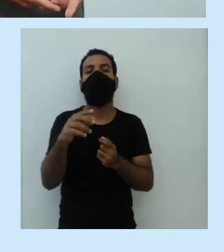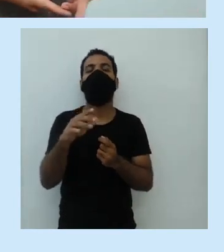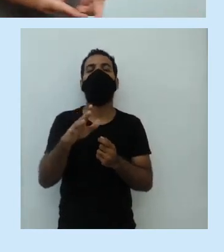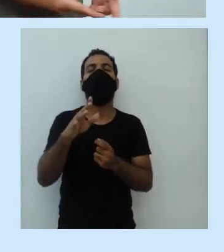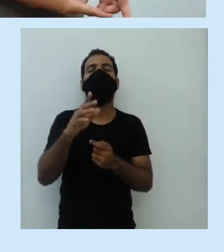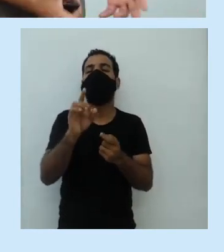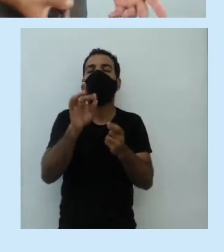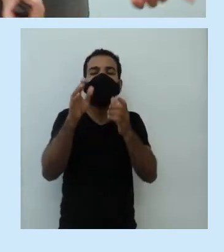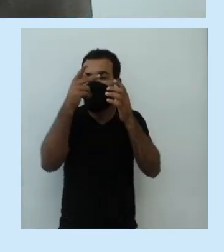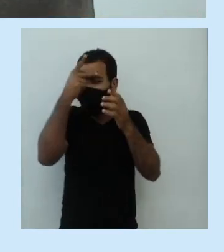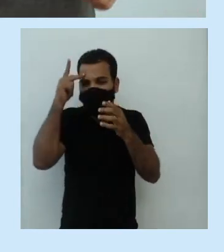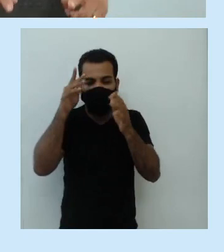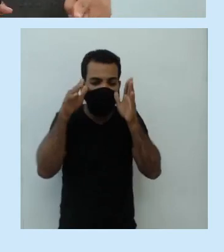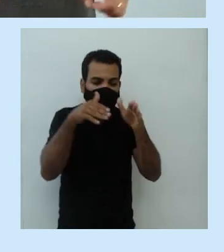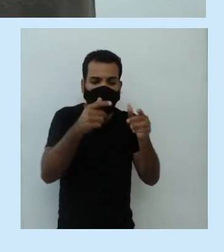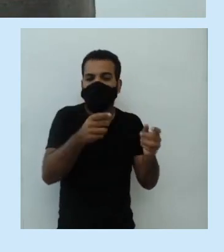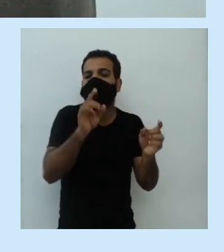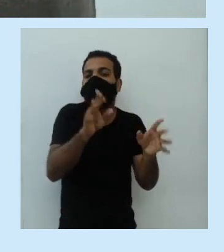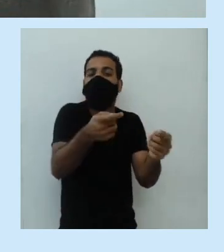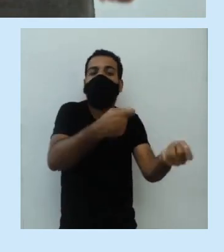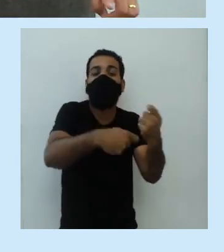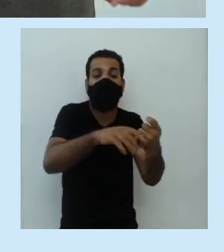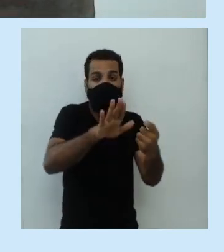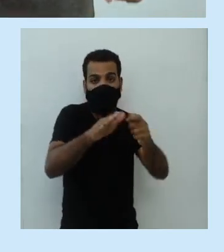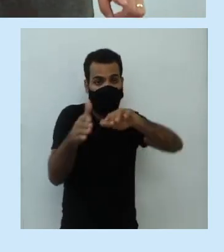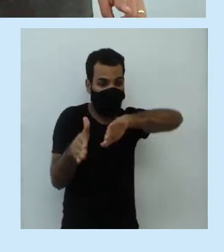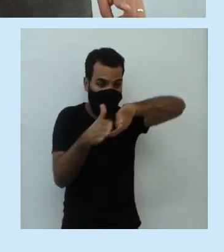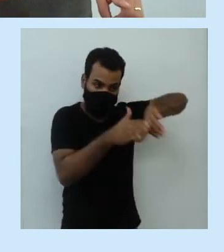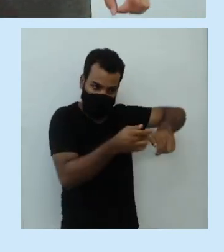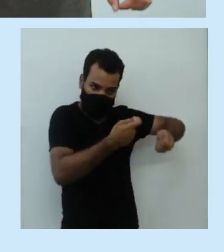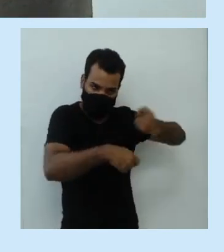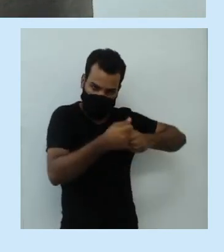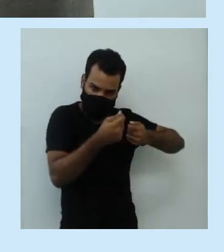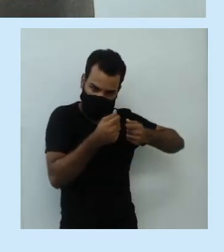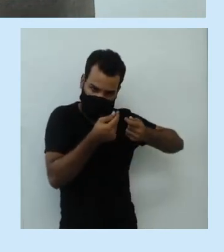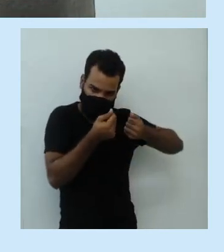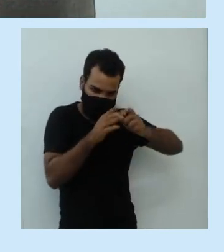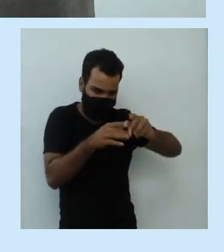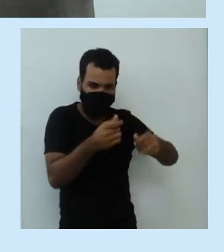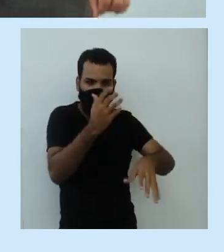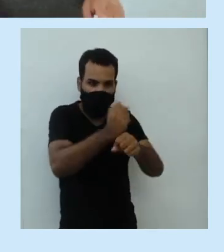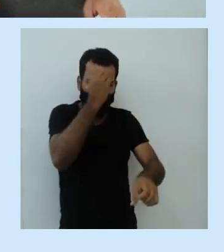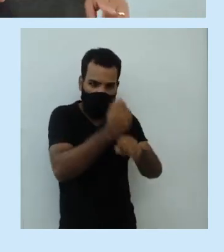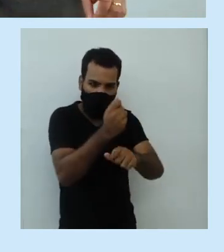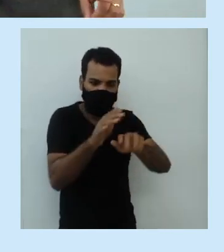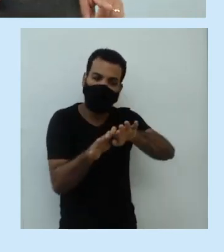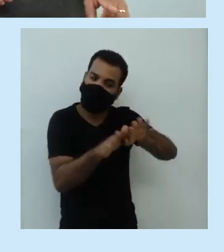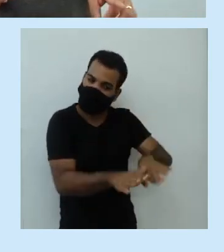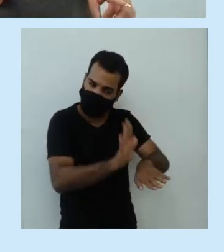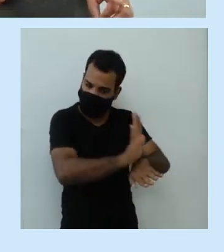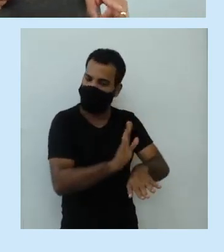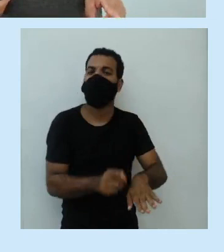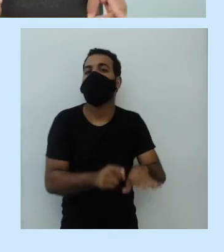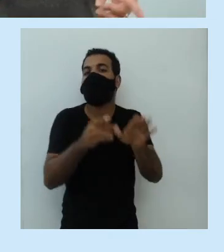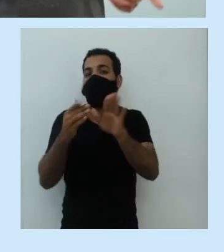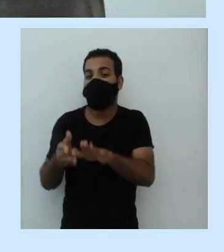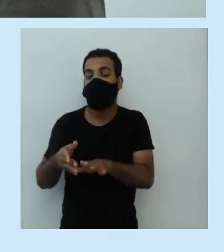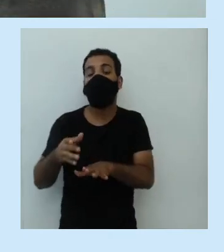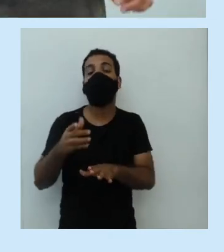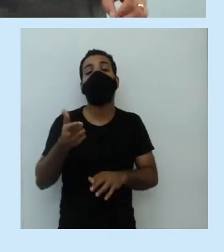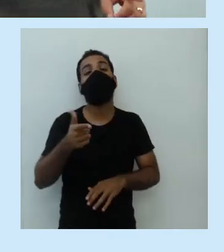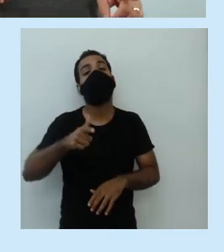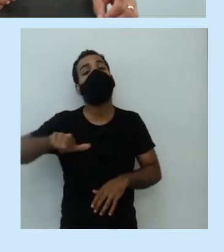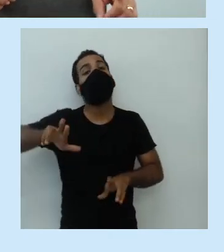forma econômica, e nós estamos analisando, o estudante do terceiro ano, esse fenômeno chamado esporte coletivo de uma